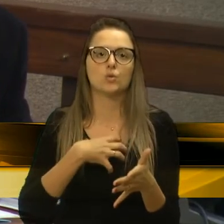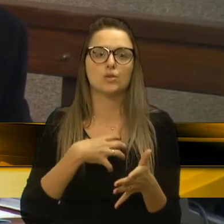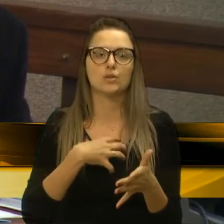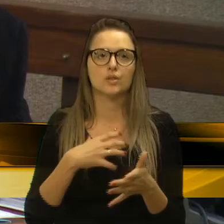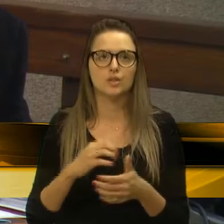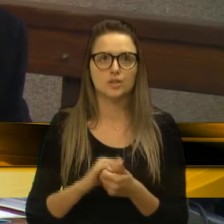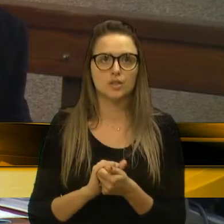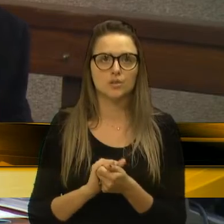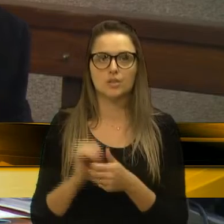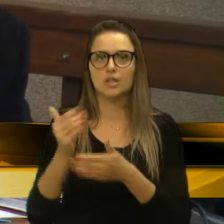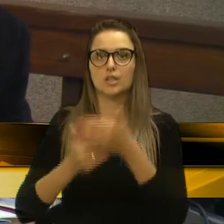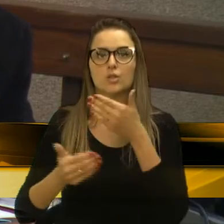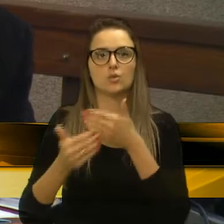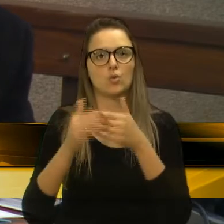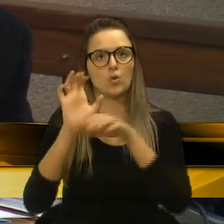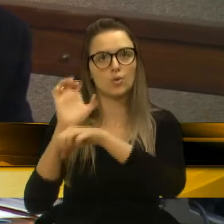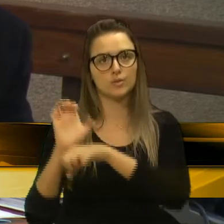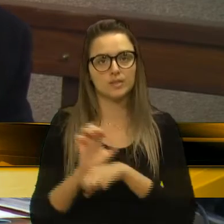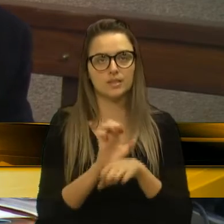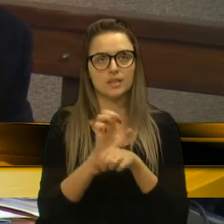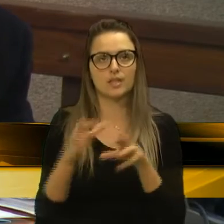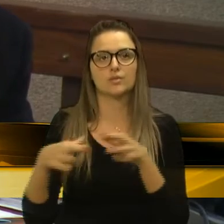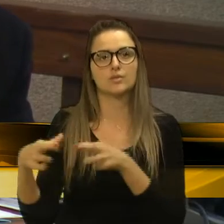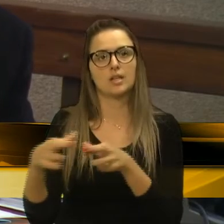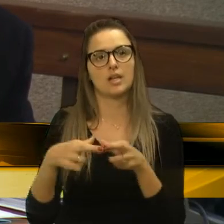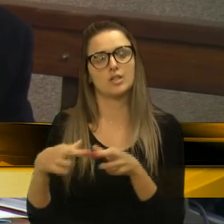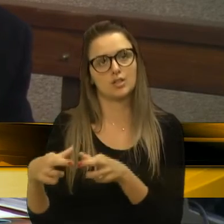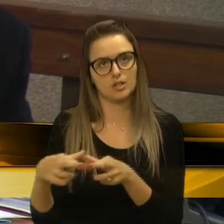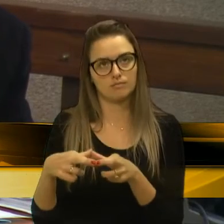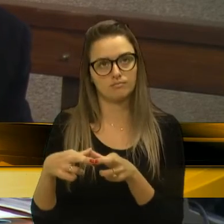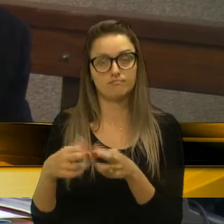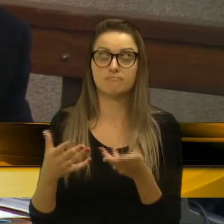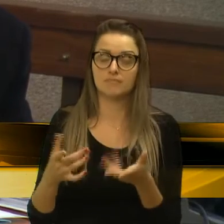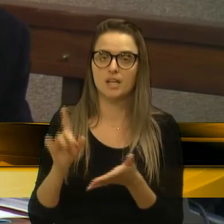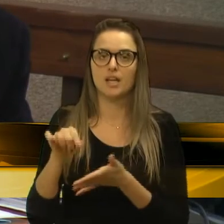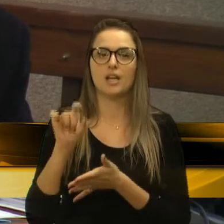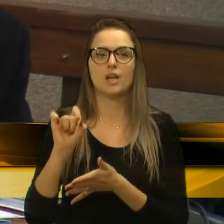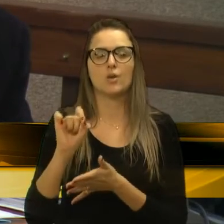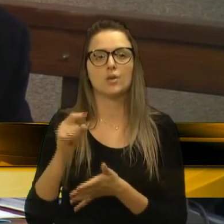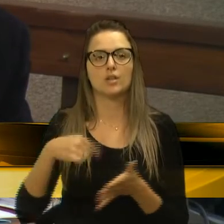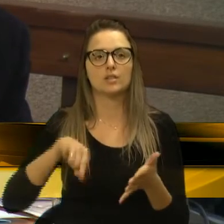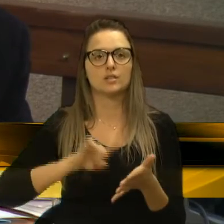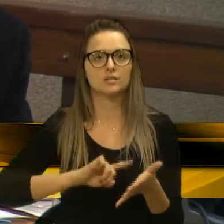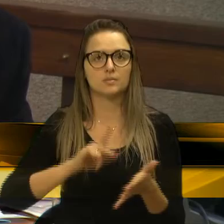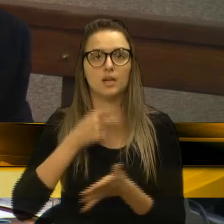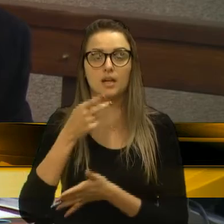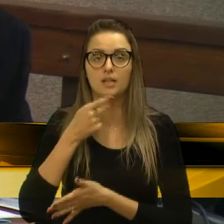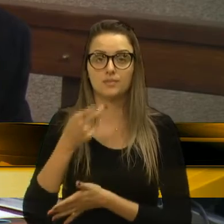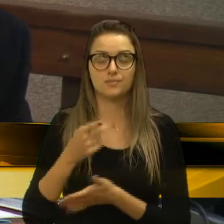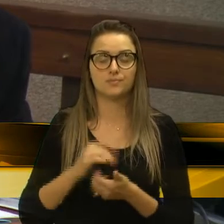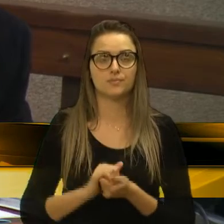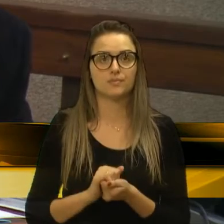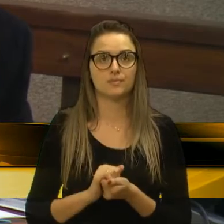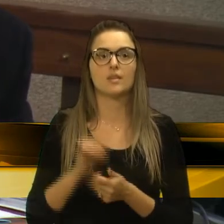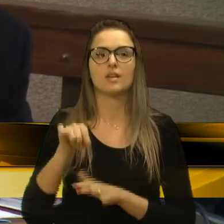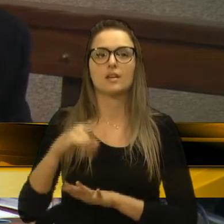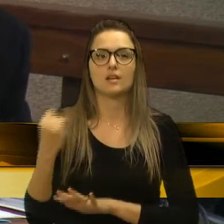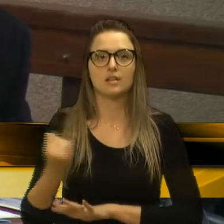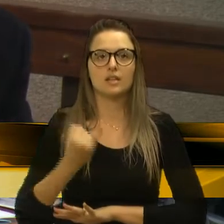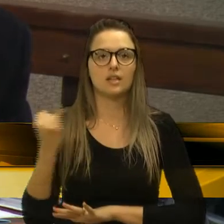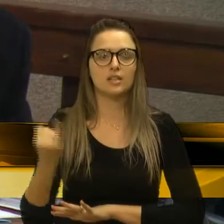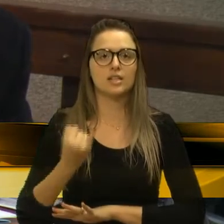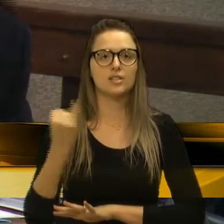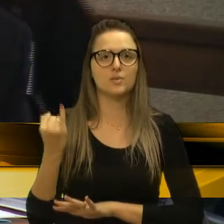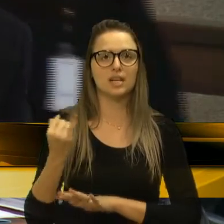em todos os estados da região sul possivelmente é isso que eles vão alegar para os senhores então é muito importante na audiência